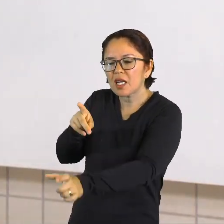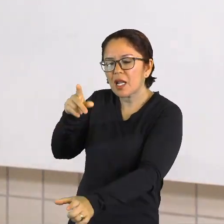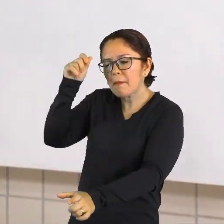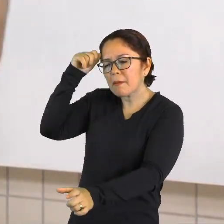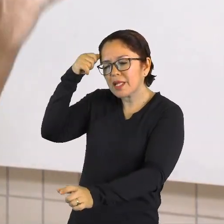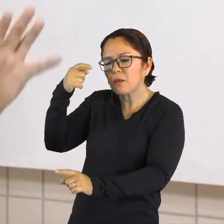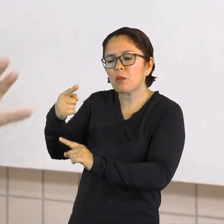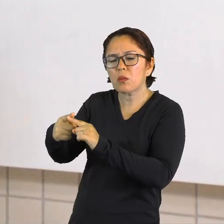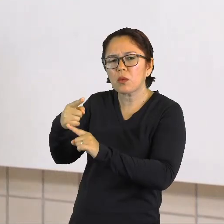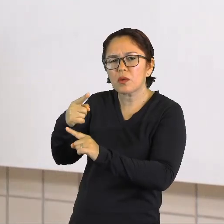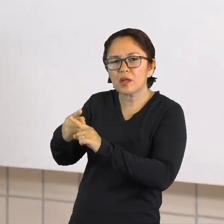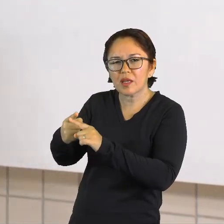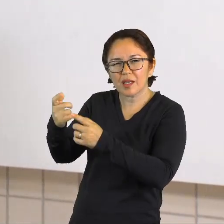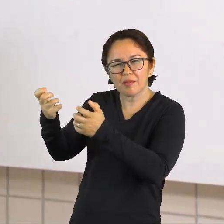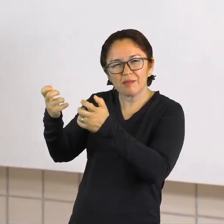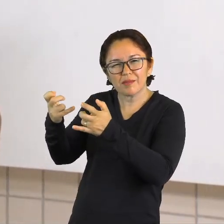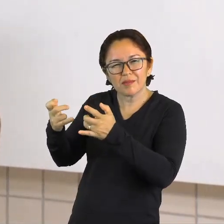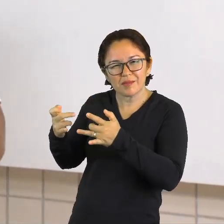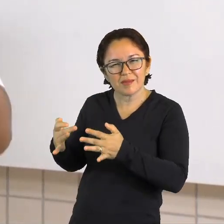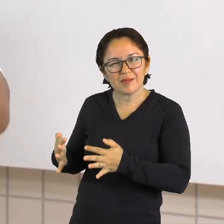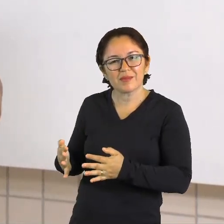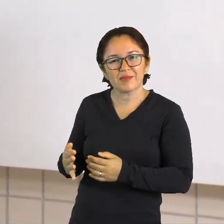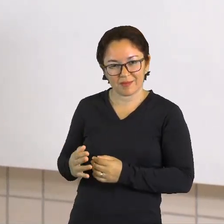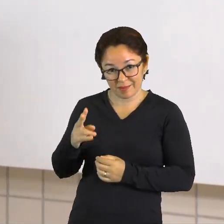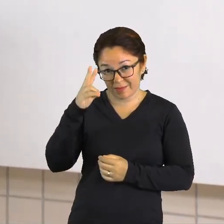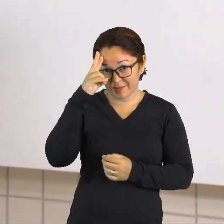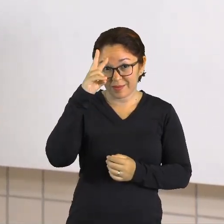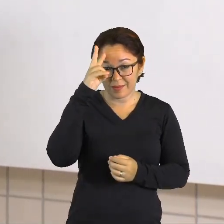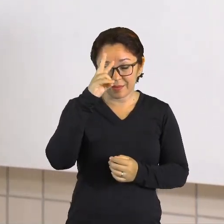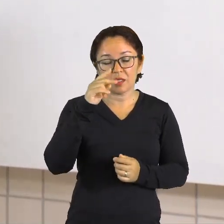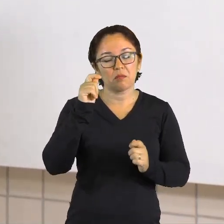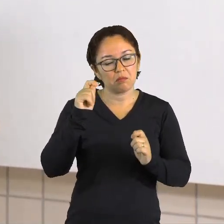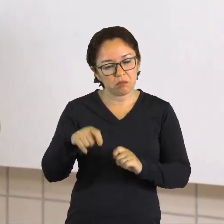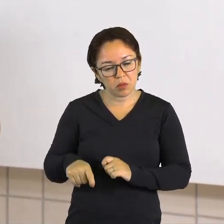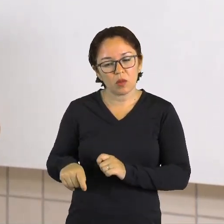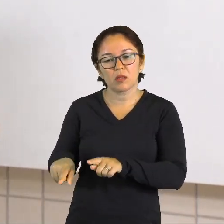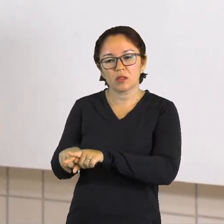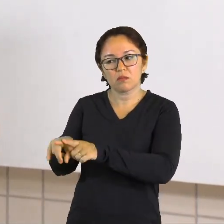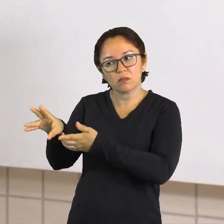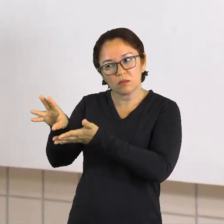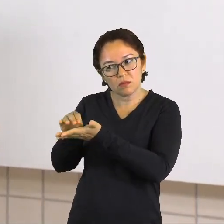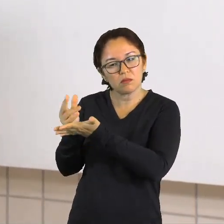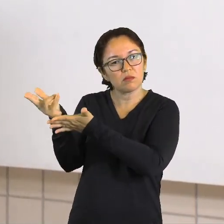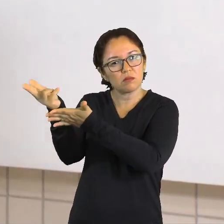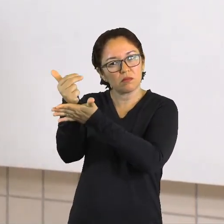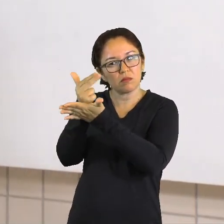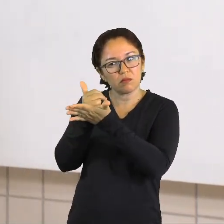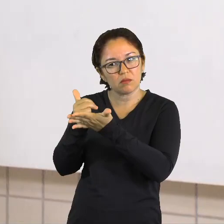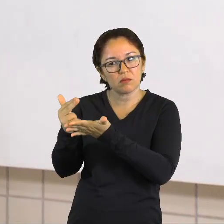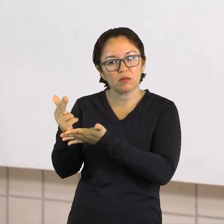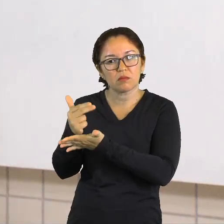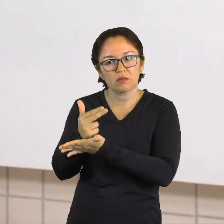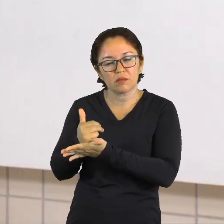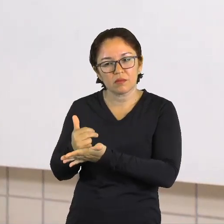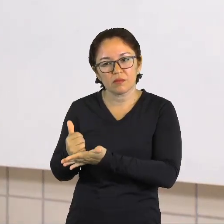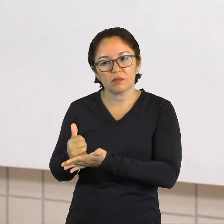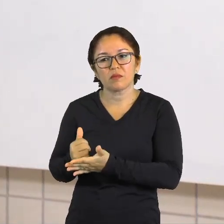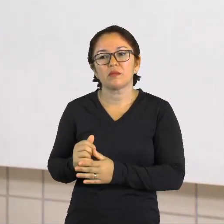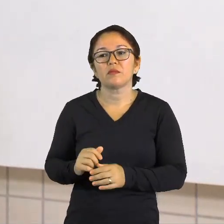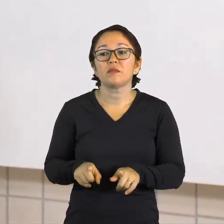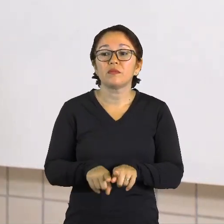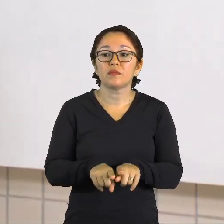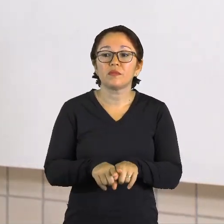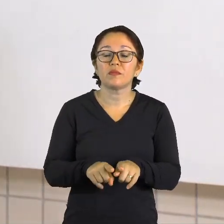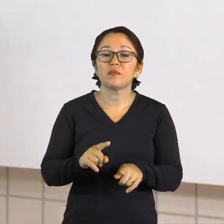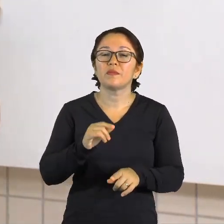laço de fita é negra. Aí você pode desenhar esse encontro deles. Depois você pode desenhar também